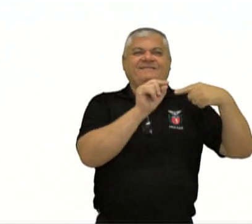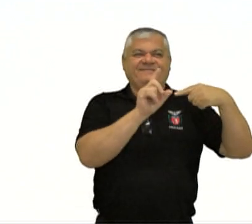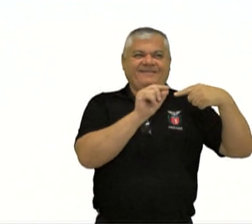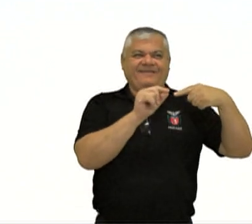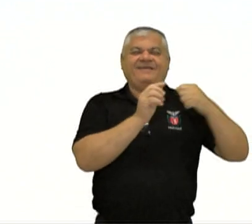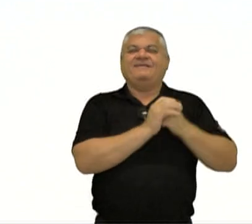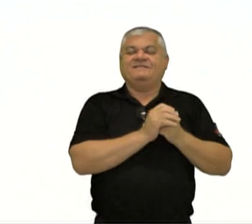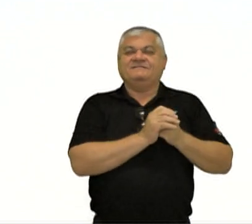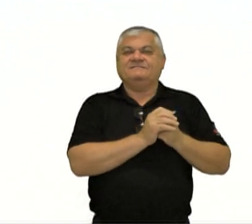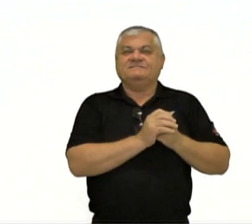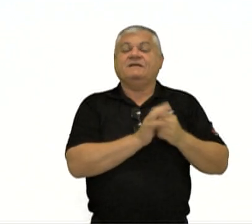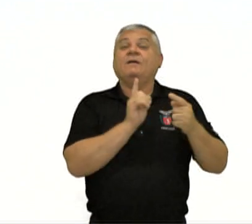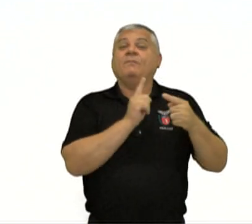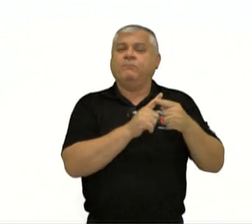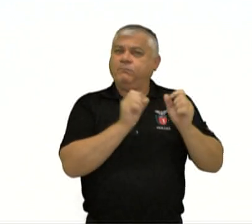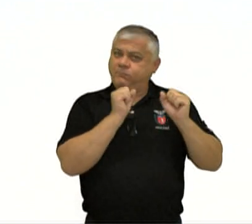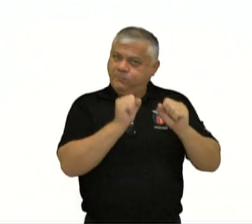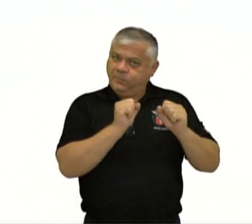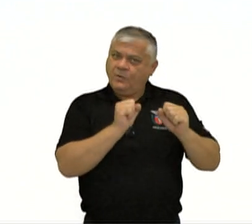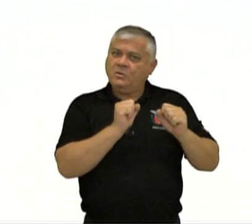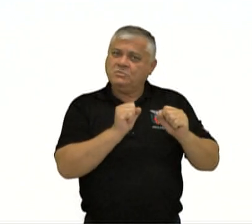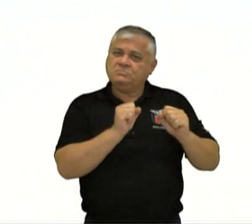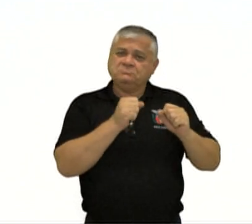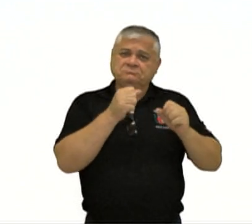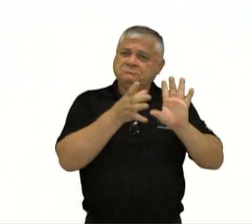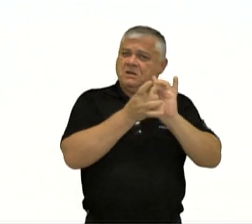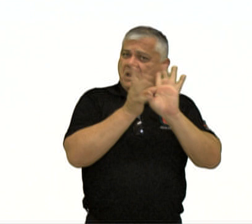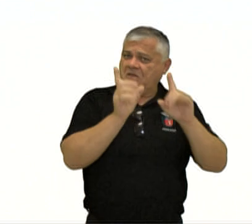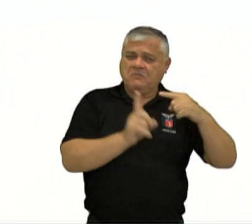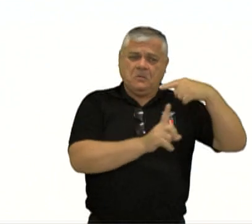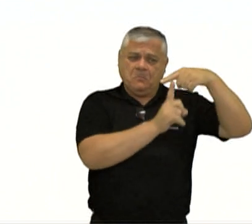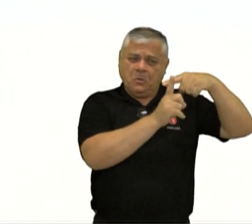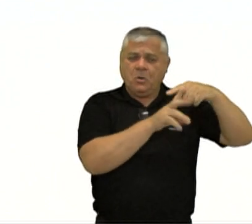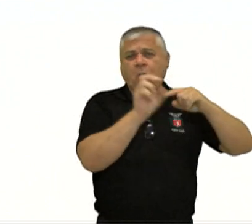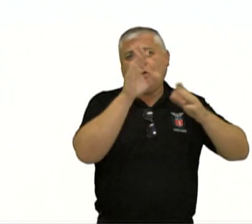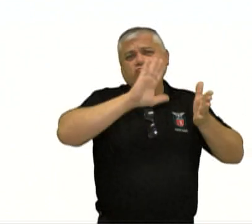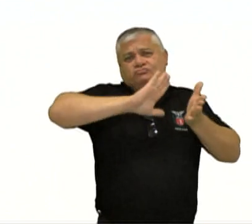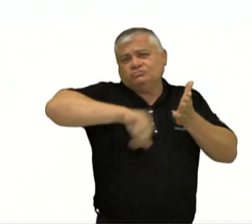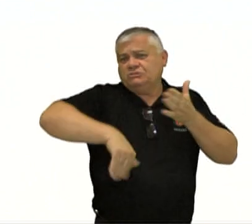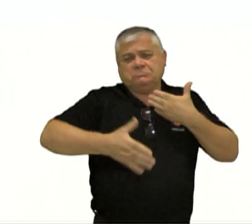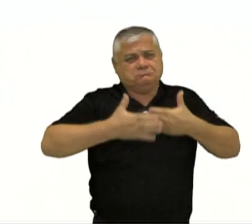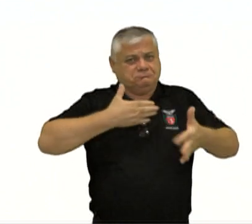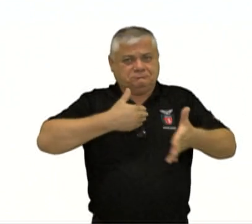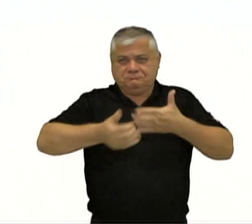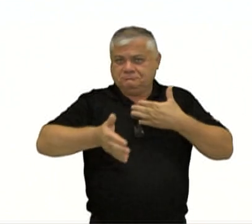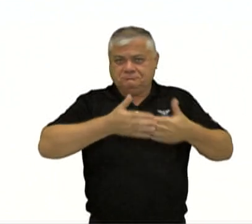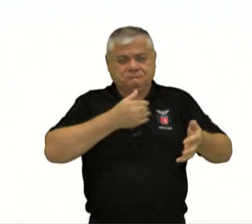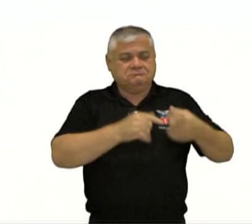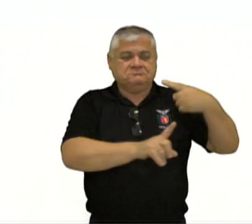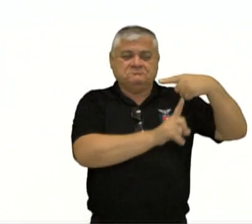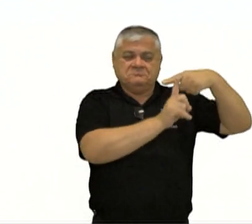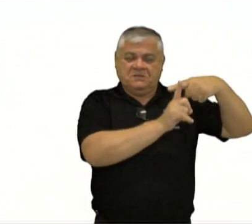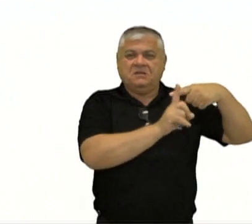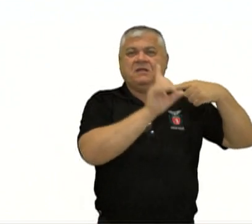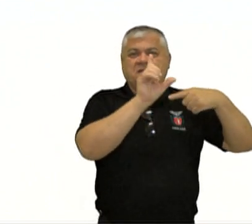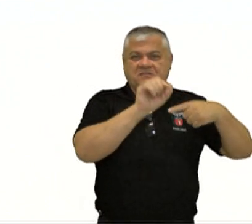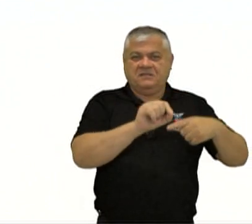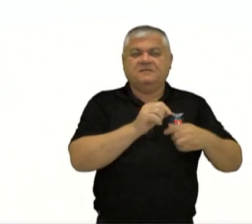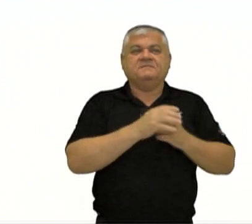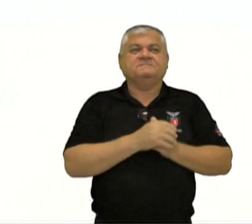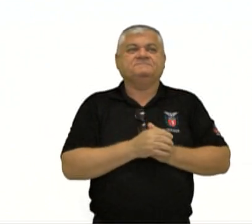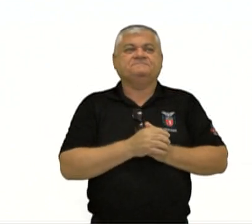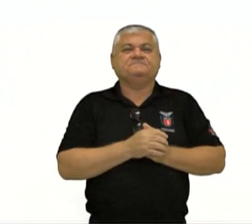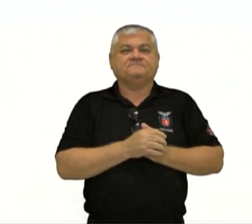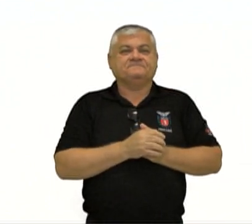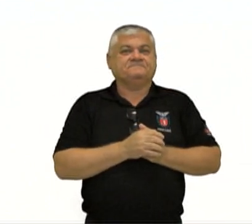de mais na frente, você põe ou você tira. Não faz diferença, né? Então, em algumas situações vai aparecer com, algumas situações vai aparecer